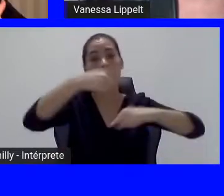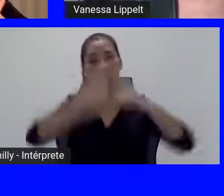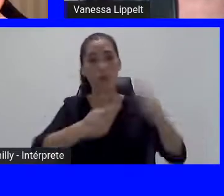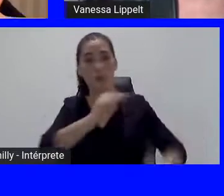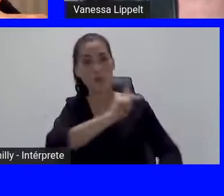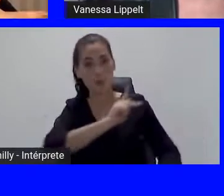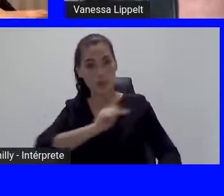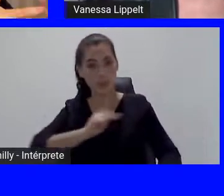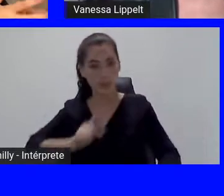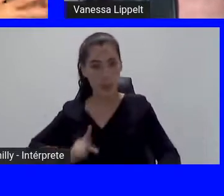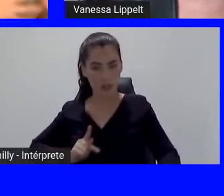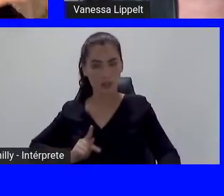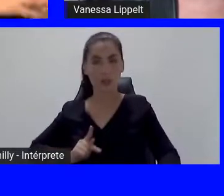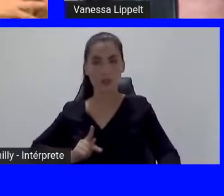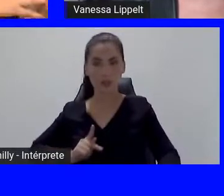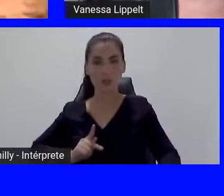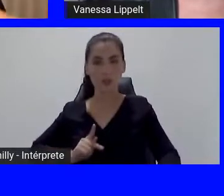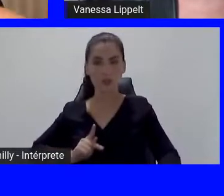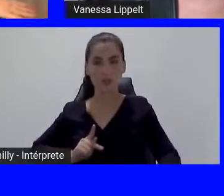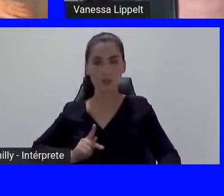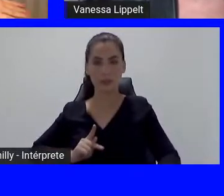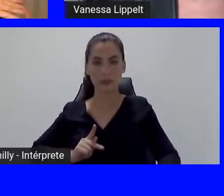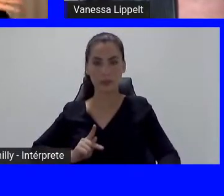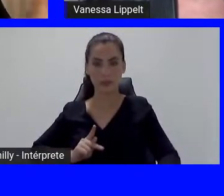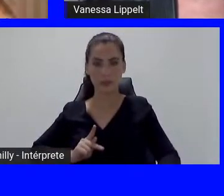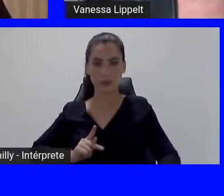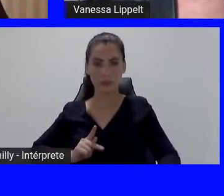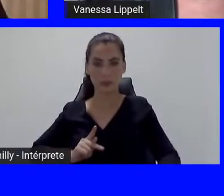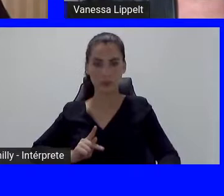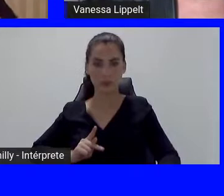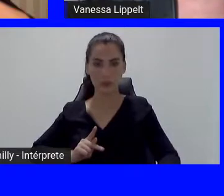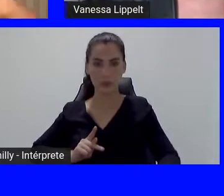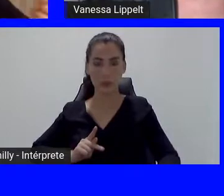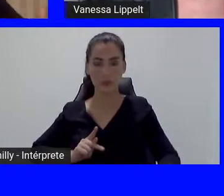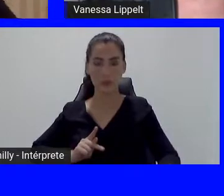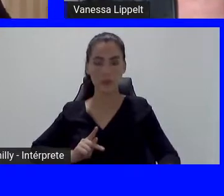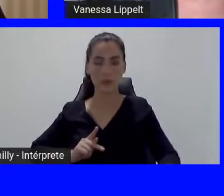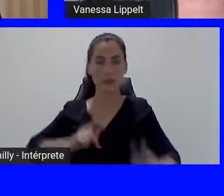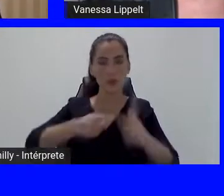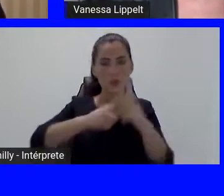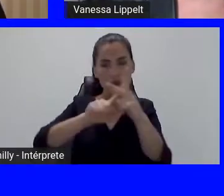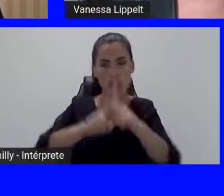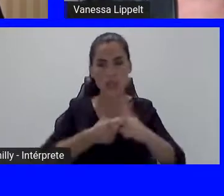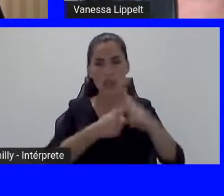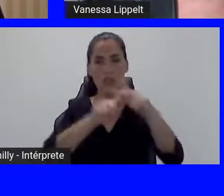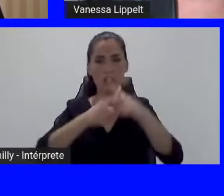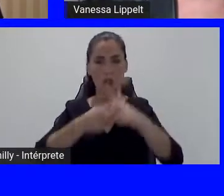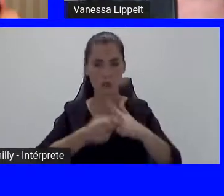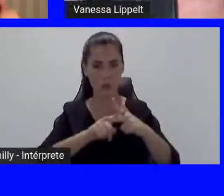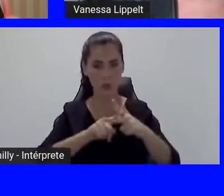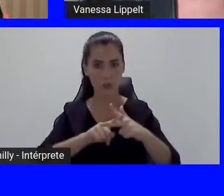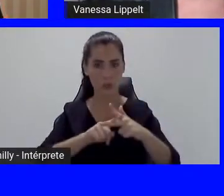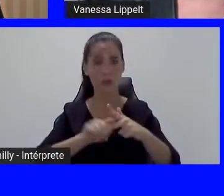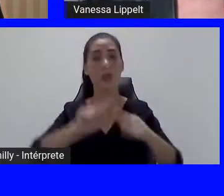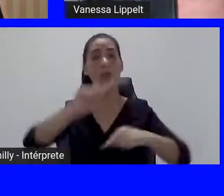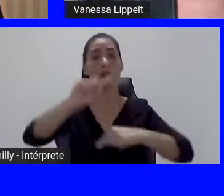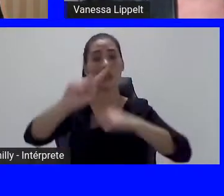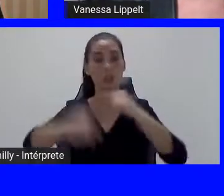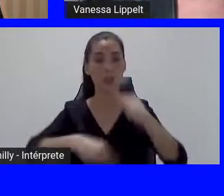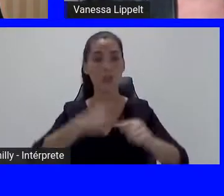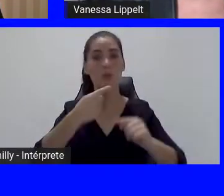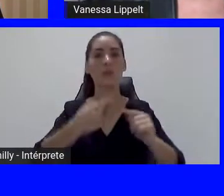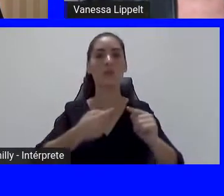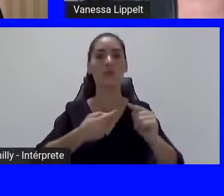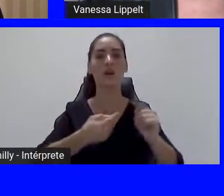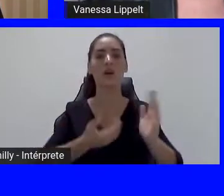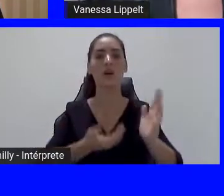já para a Câmara dos Deputados, adequando e depois trazendo só para que o Senado possa ratificar, ela é fundamental.